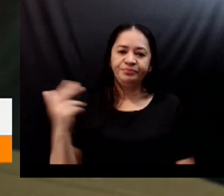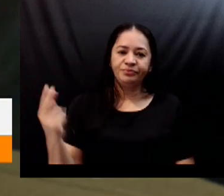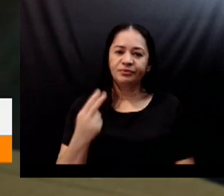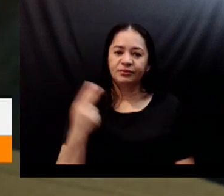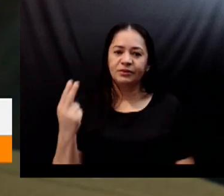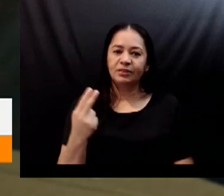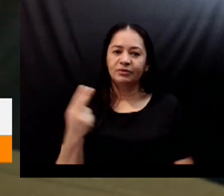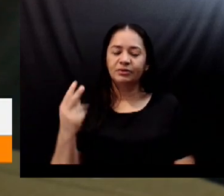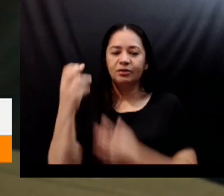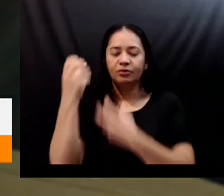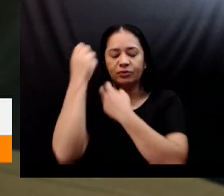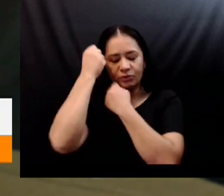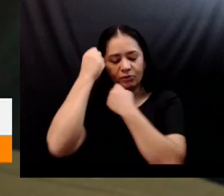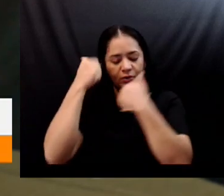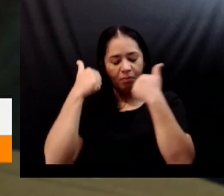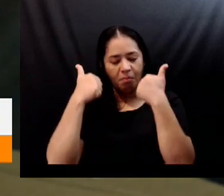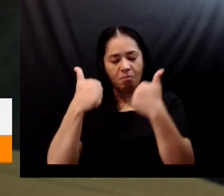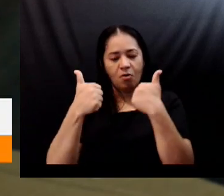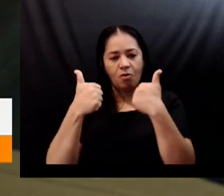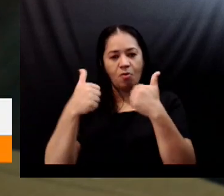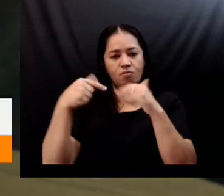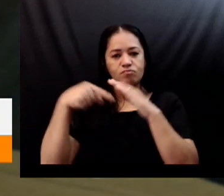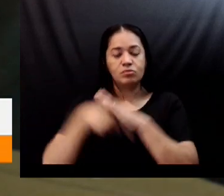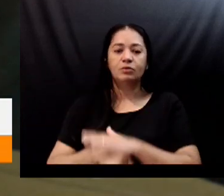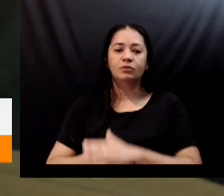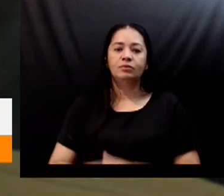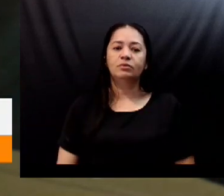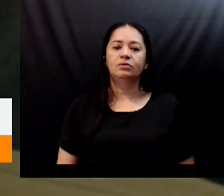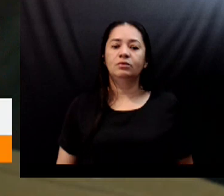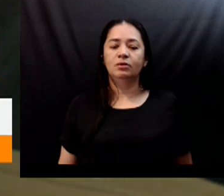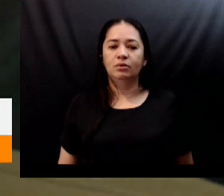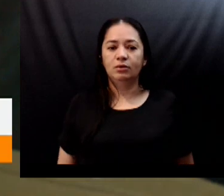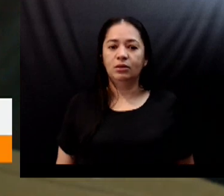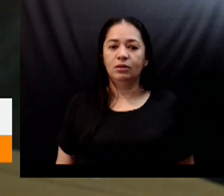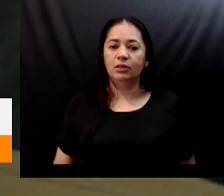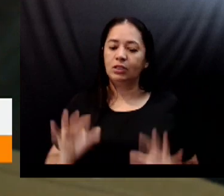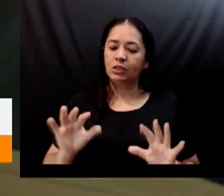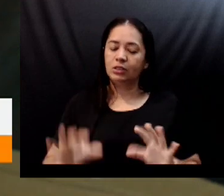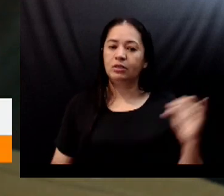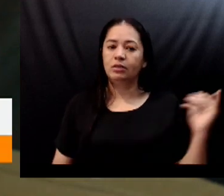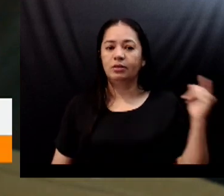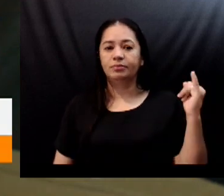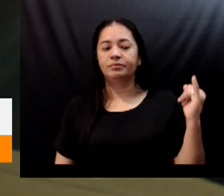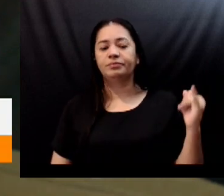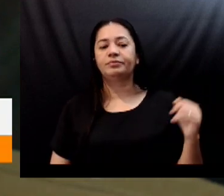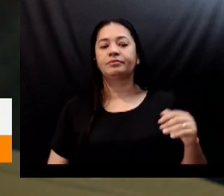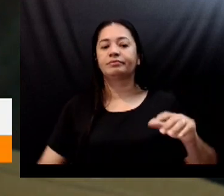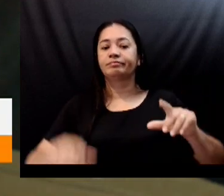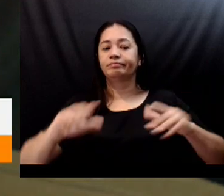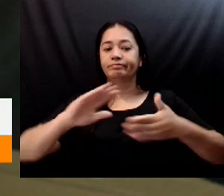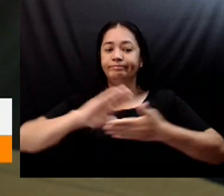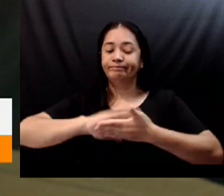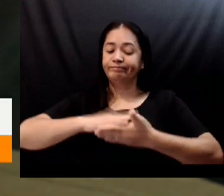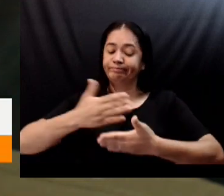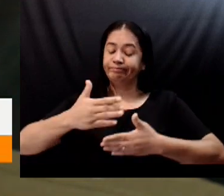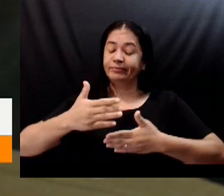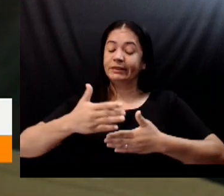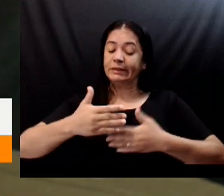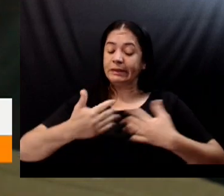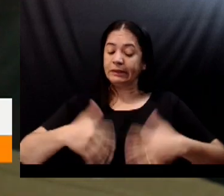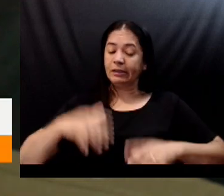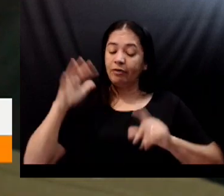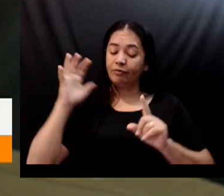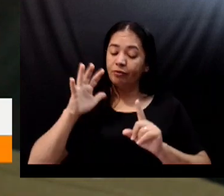né? Aquele sono profundo, né? E isso é muito importante. E a tela, ela contribui bastante para que você